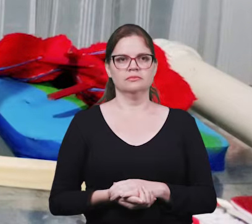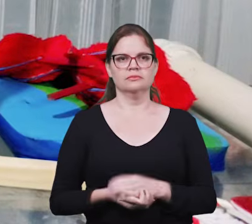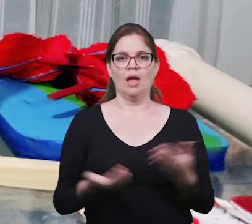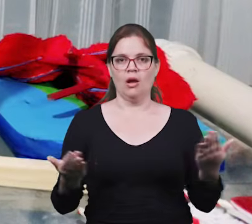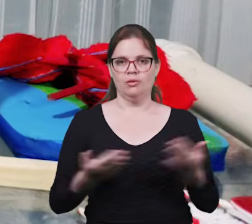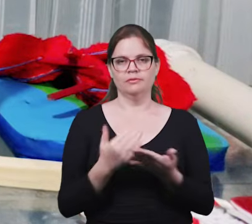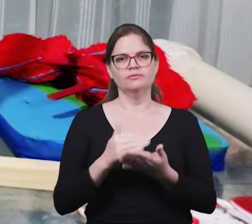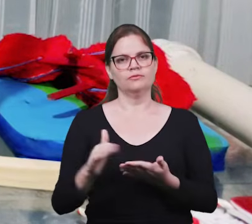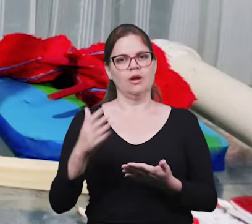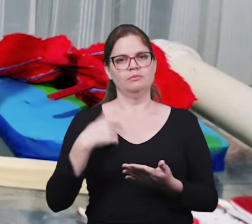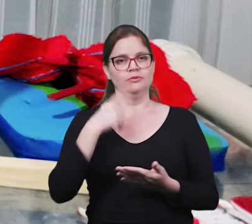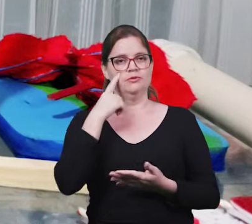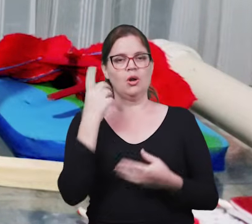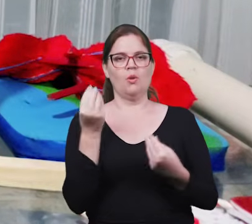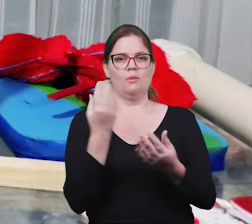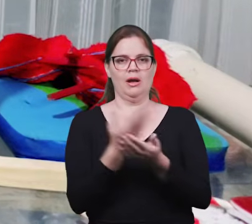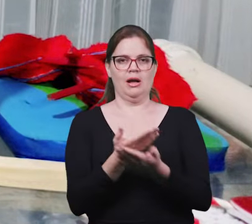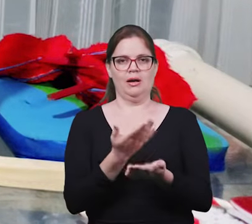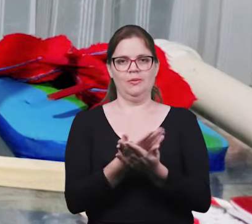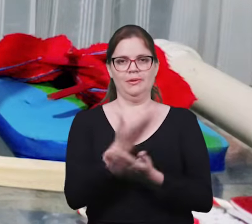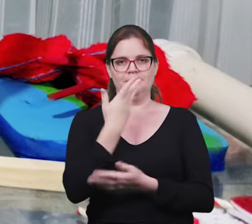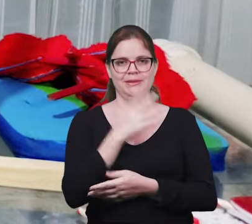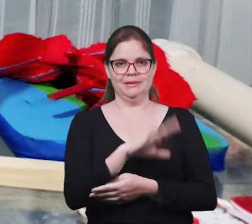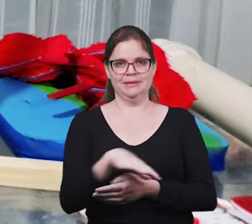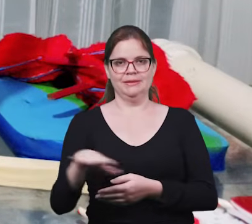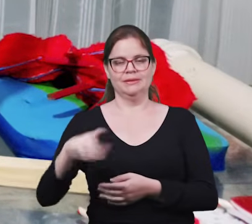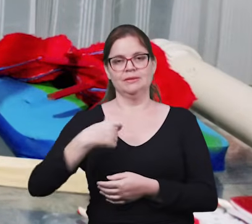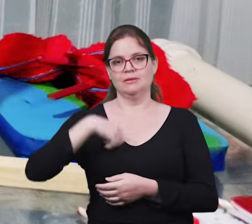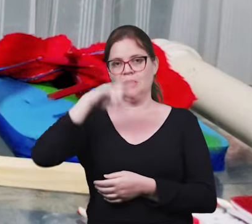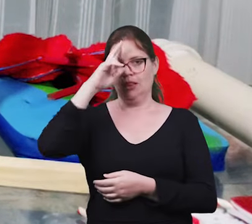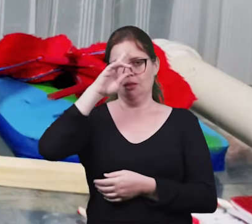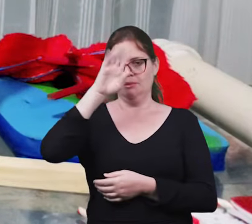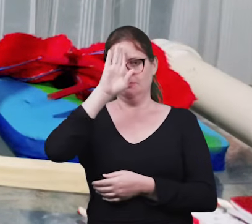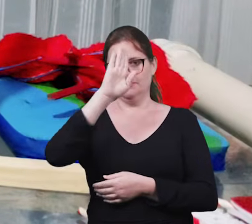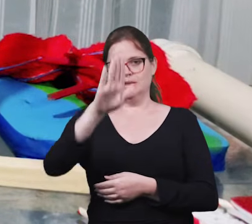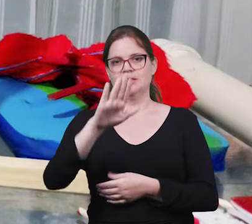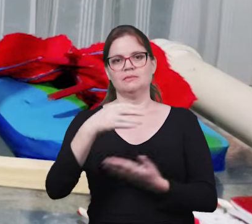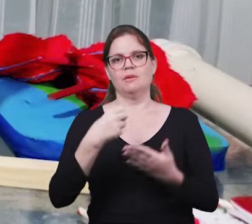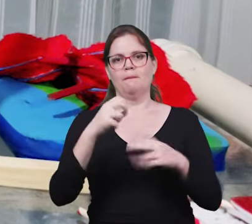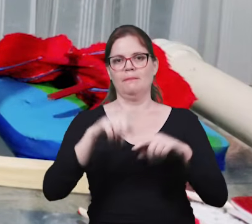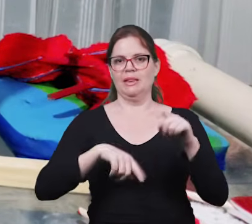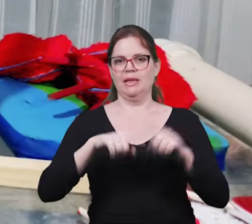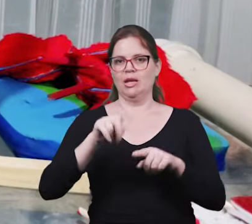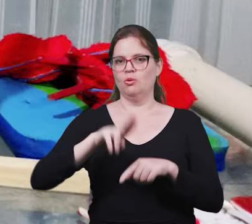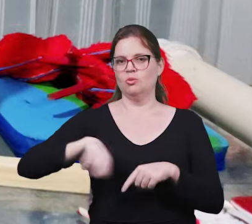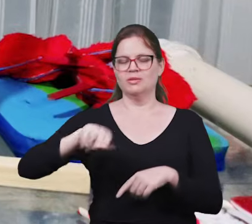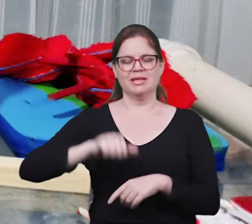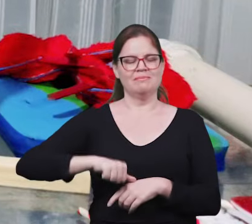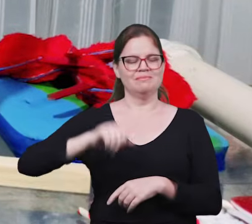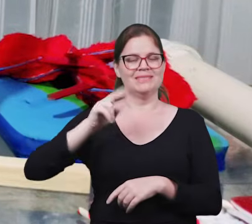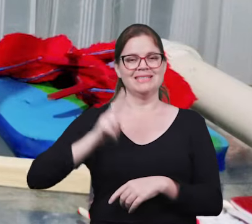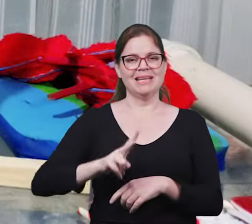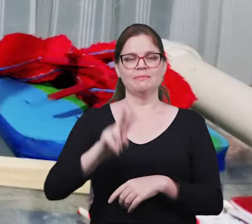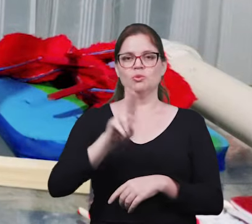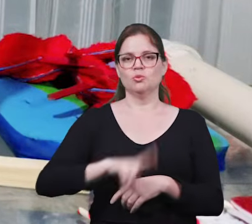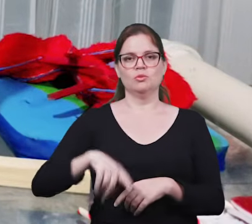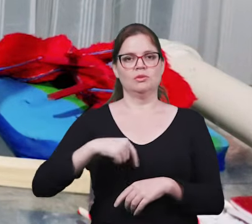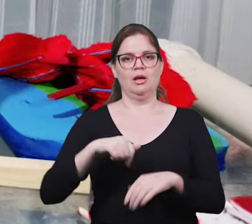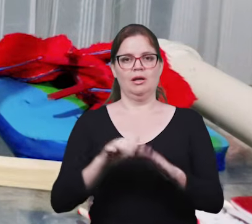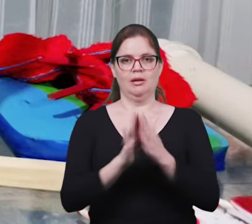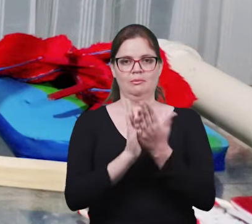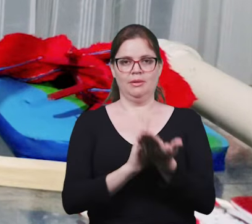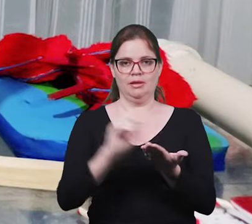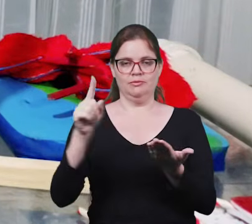suporte 3 e sempre lembrando que o nosso maior recurso é a palavra de Deus. Nós devemos sempre utilizar a